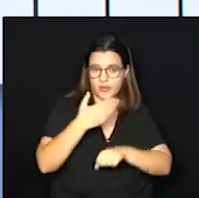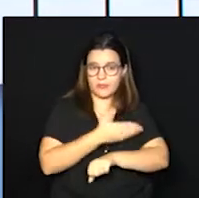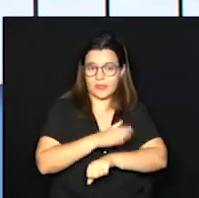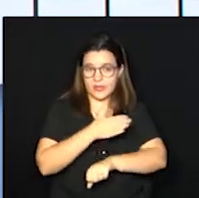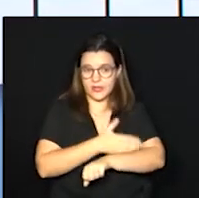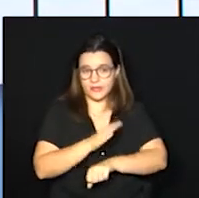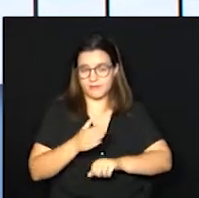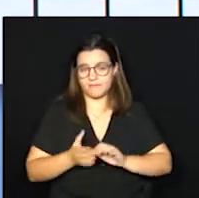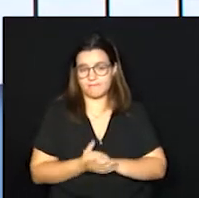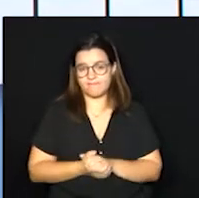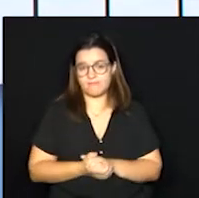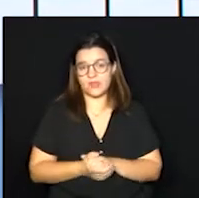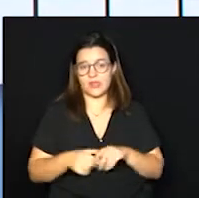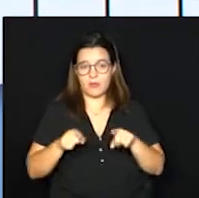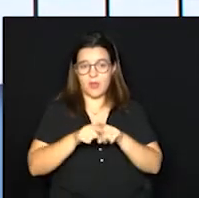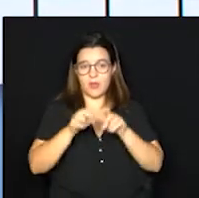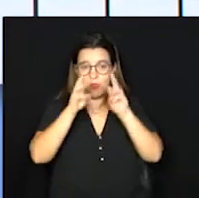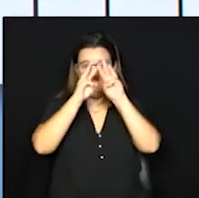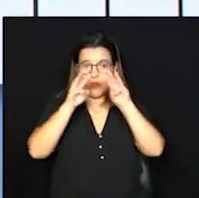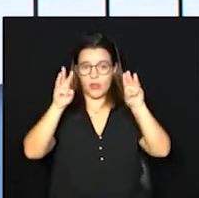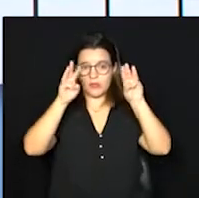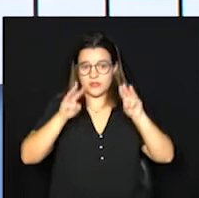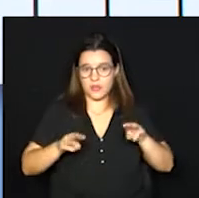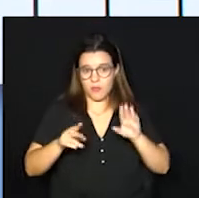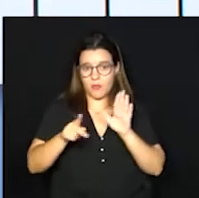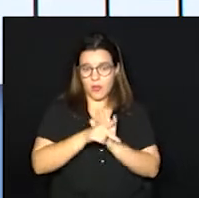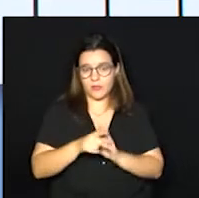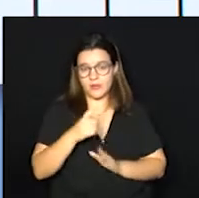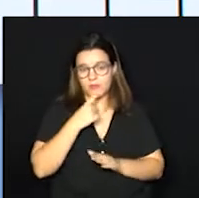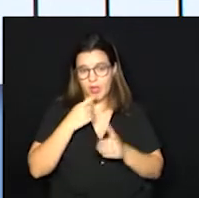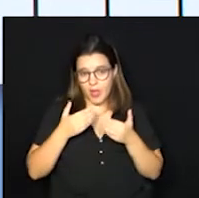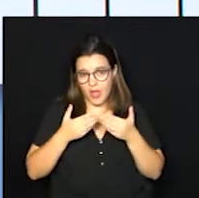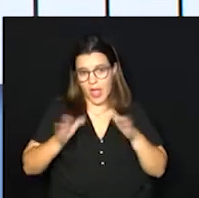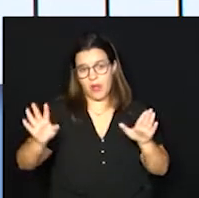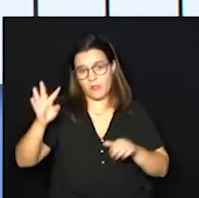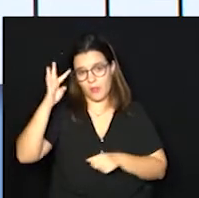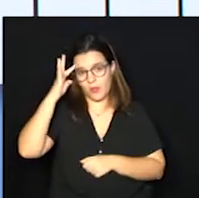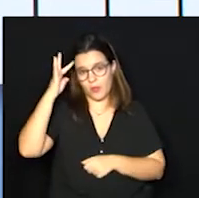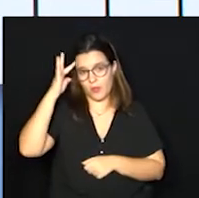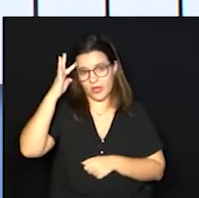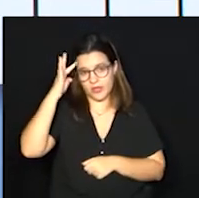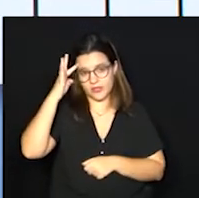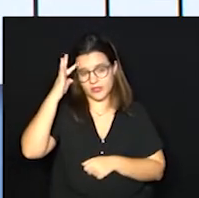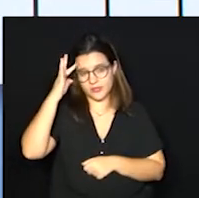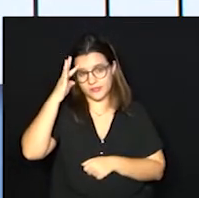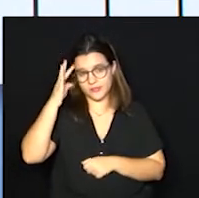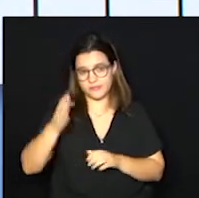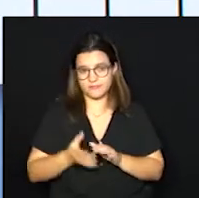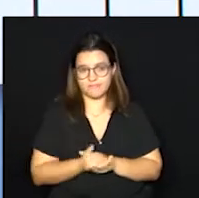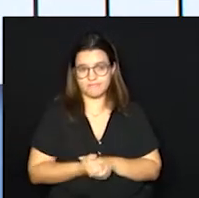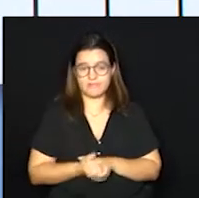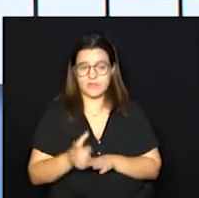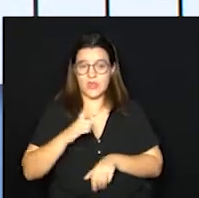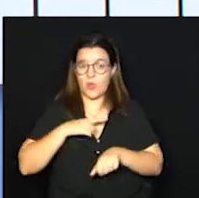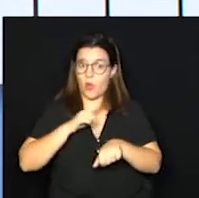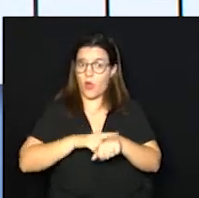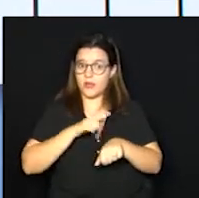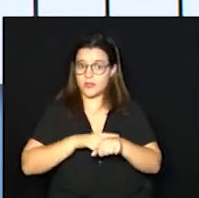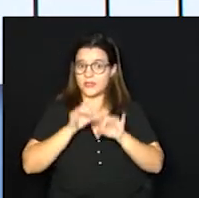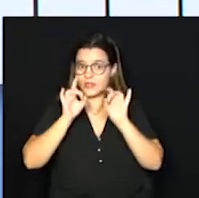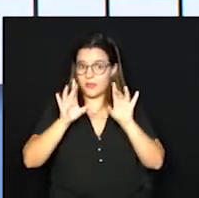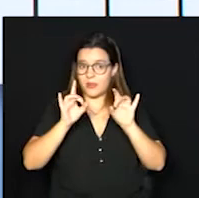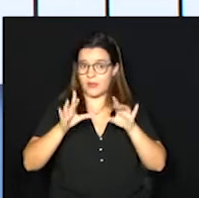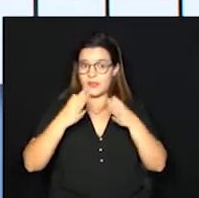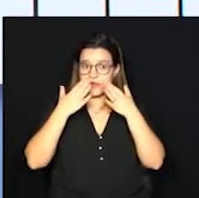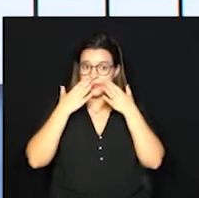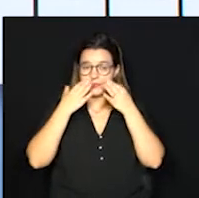trabalho. Já os museus da nossa cidade reabrem na quarta-feira. Olha só, a gente tem um horário reduzido, preste